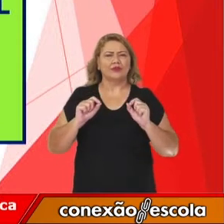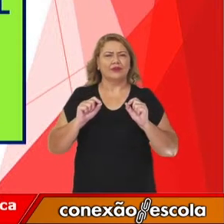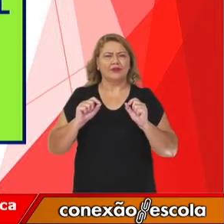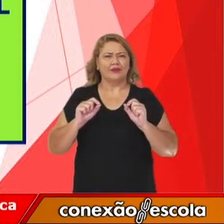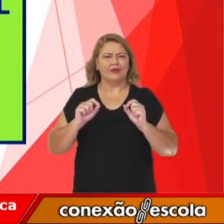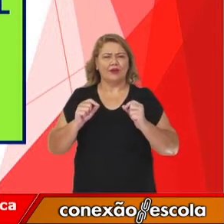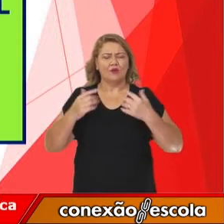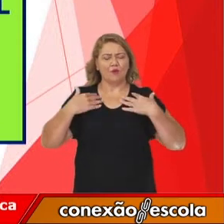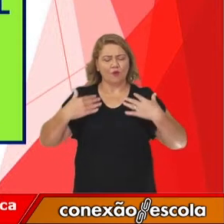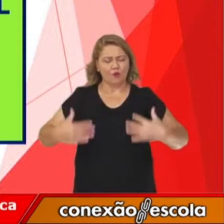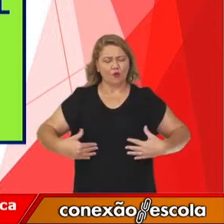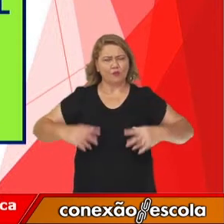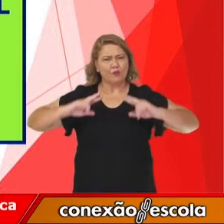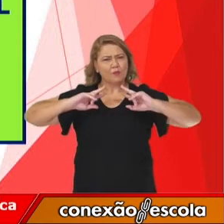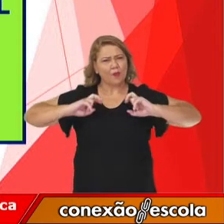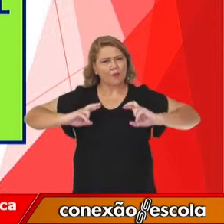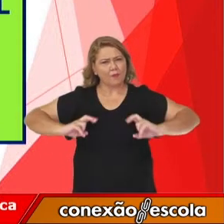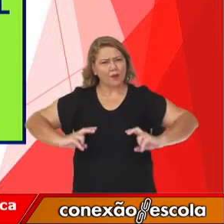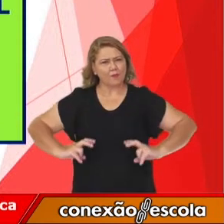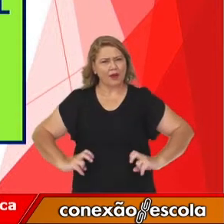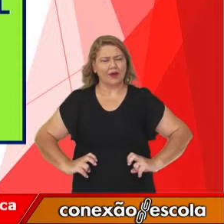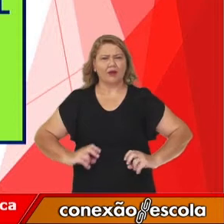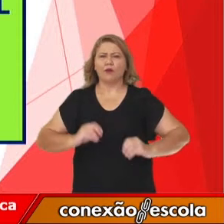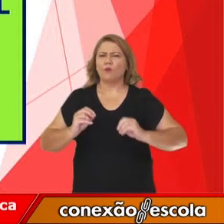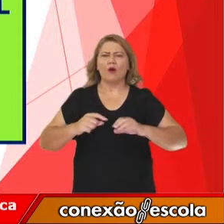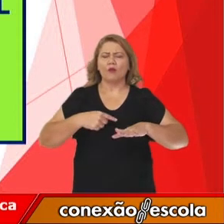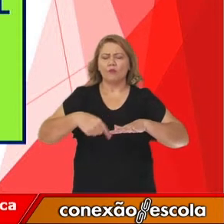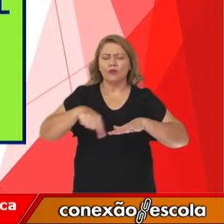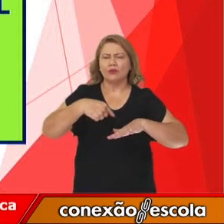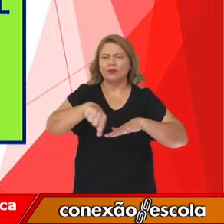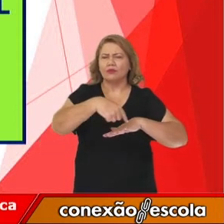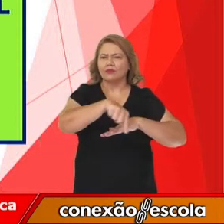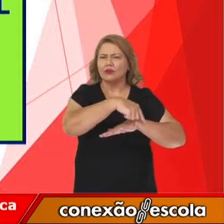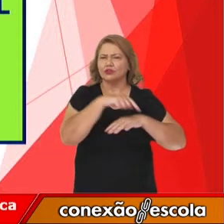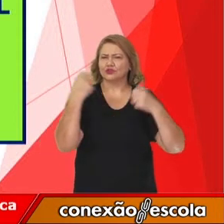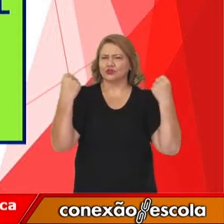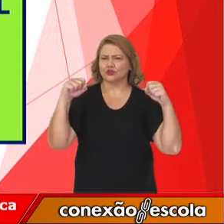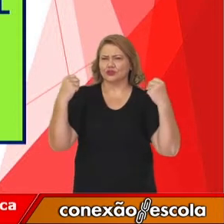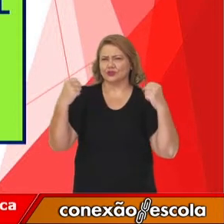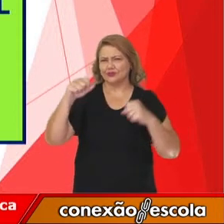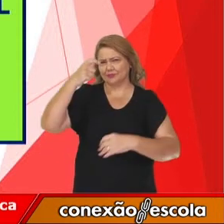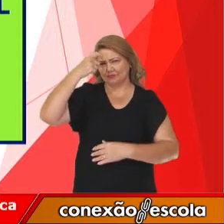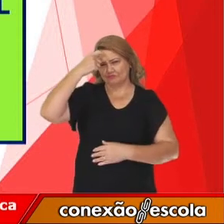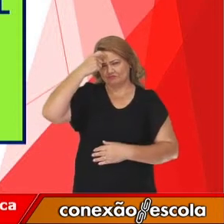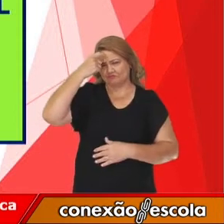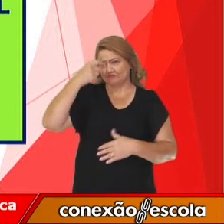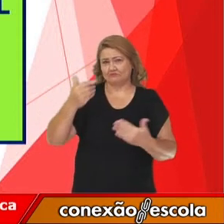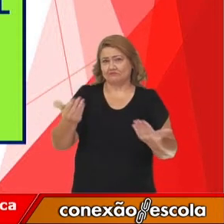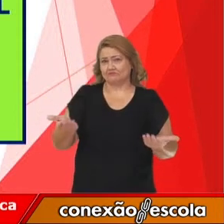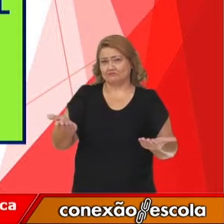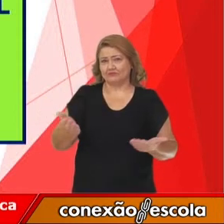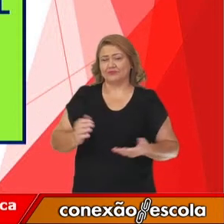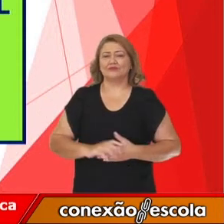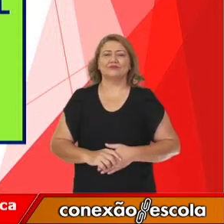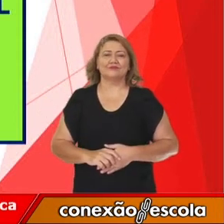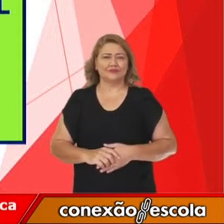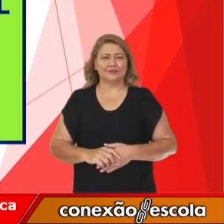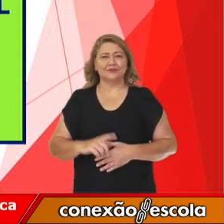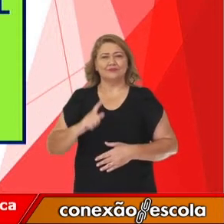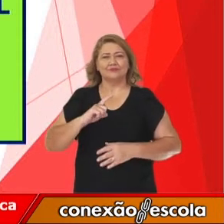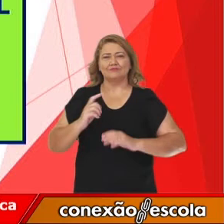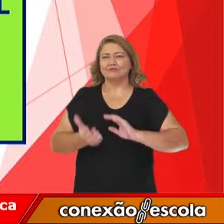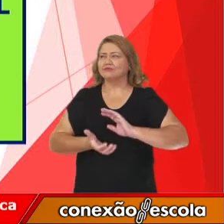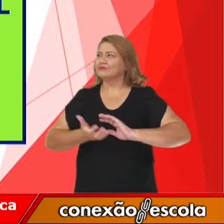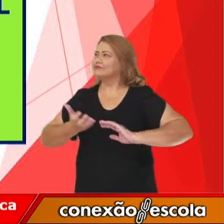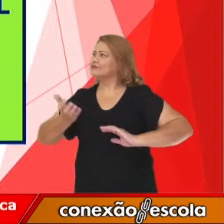sobre o próprio corpo Quais são as modalidades da ginástica de conscientização corporal teach